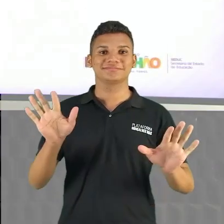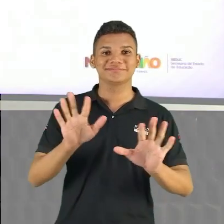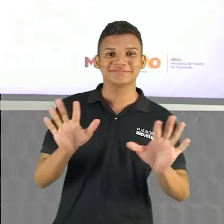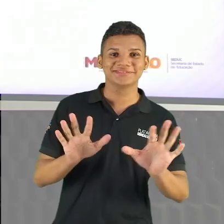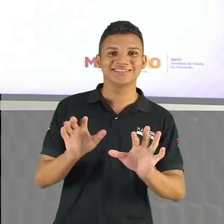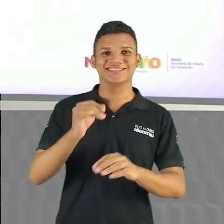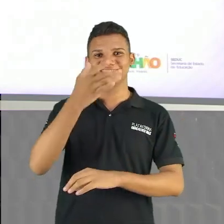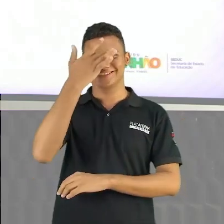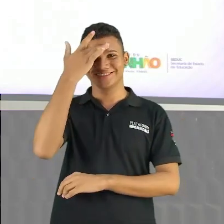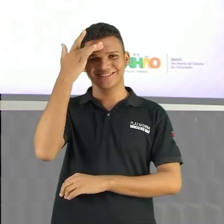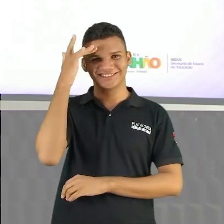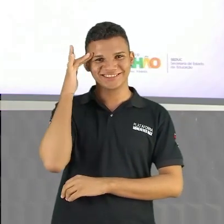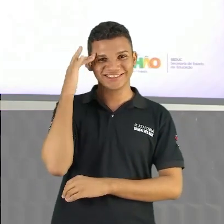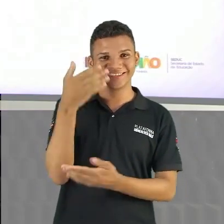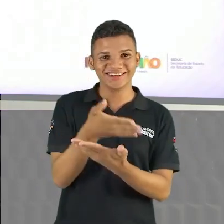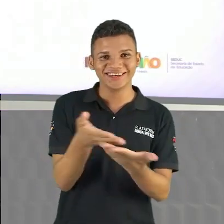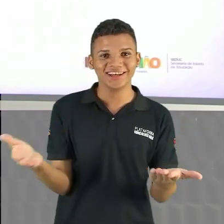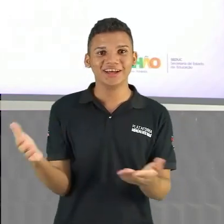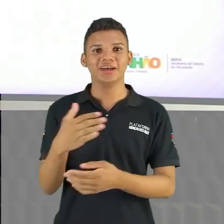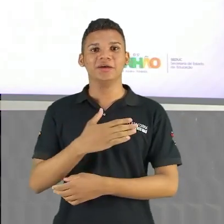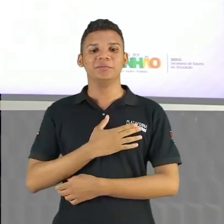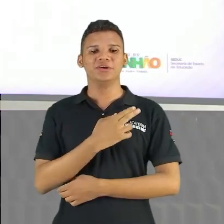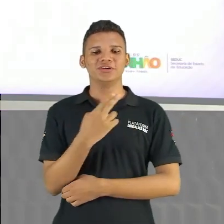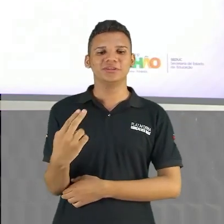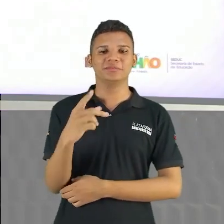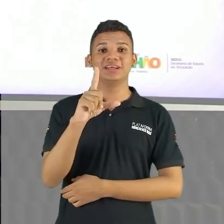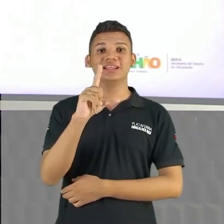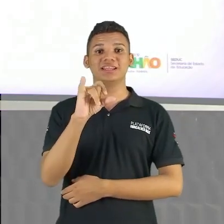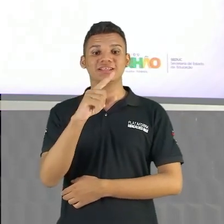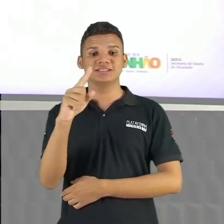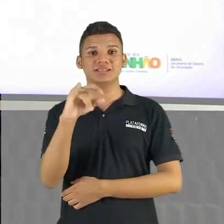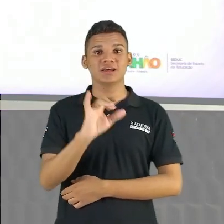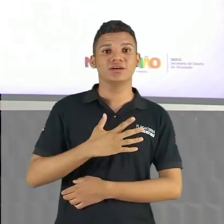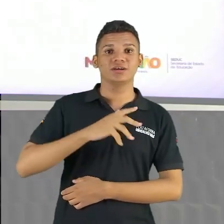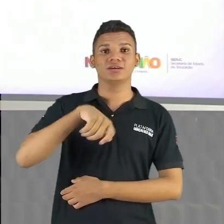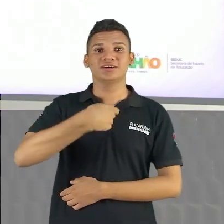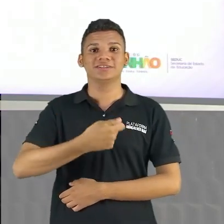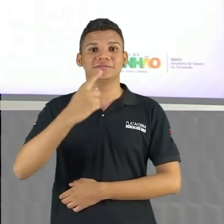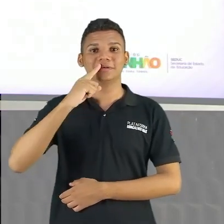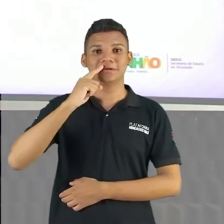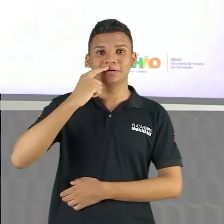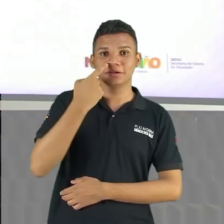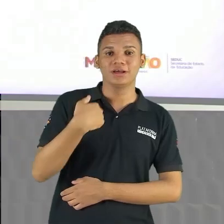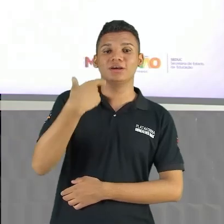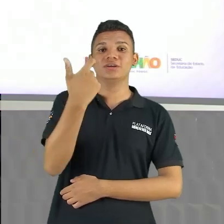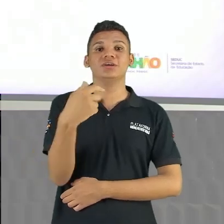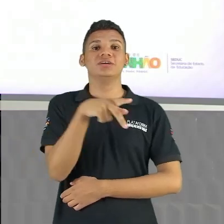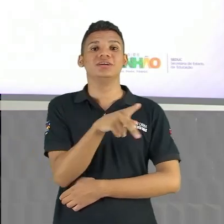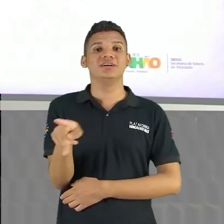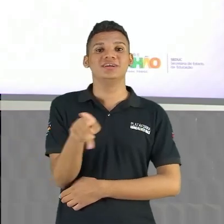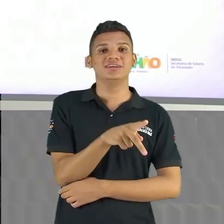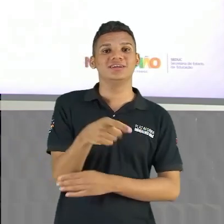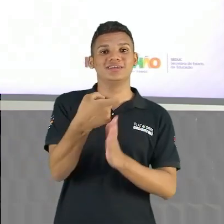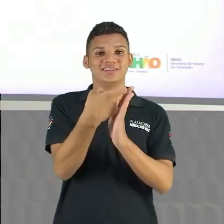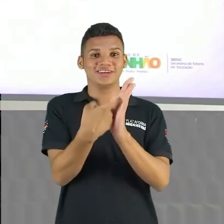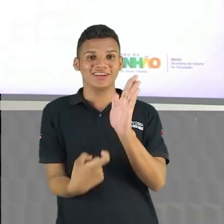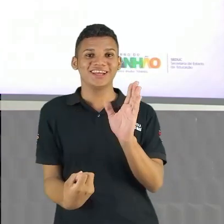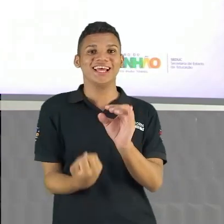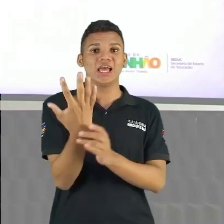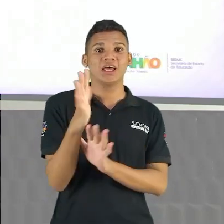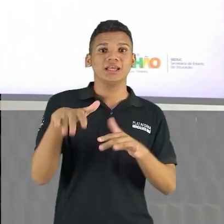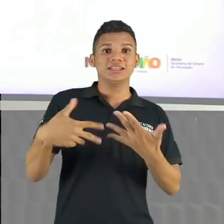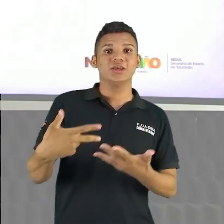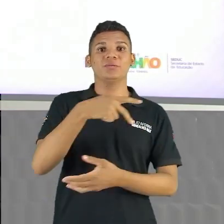olá caro candidato meu nome é lí Adriane e Sou professora de produção textual e esse é mais um